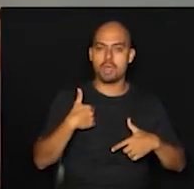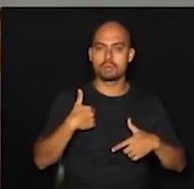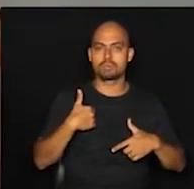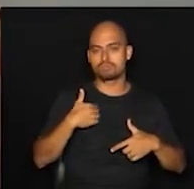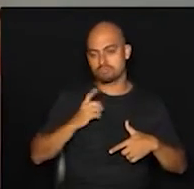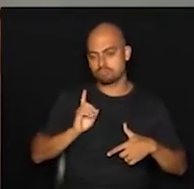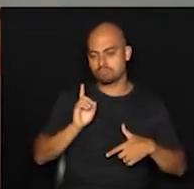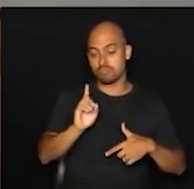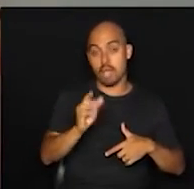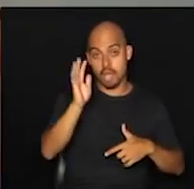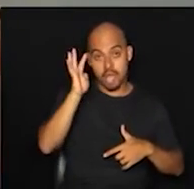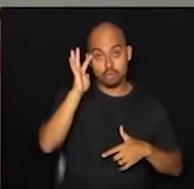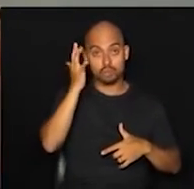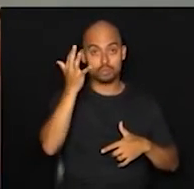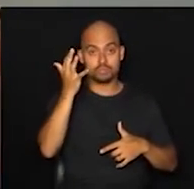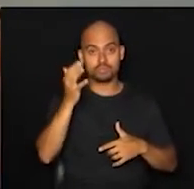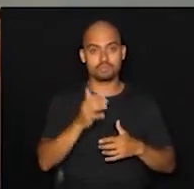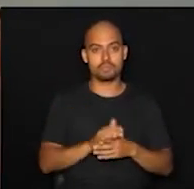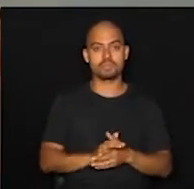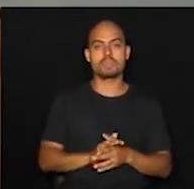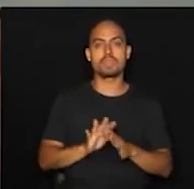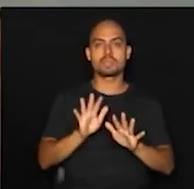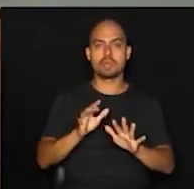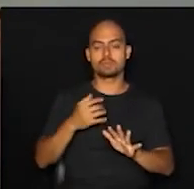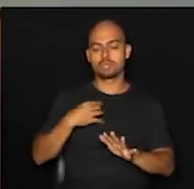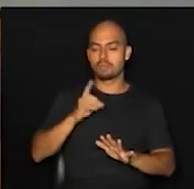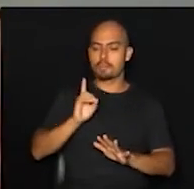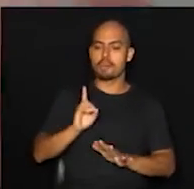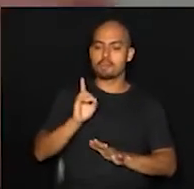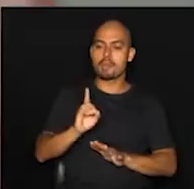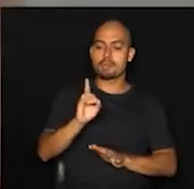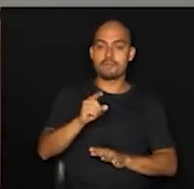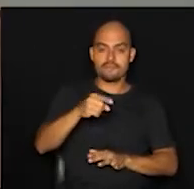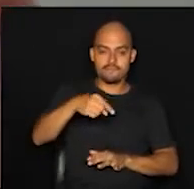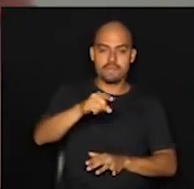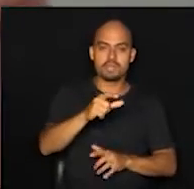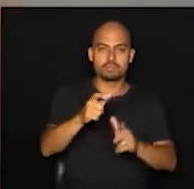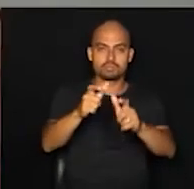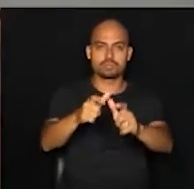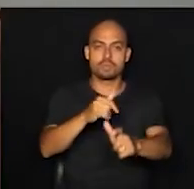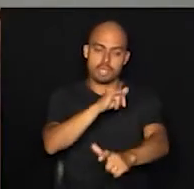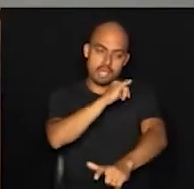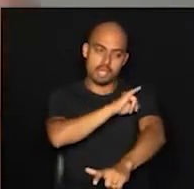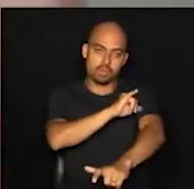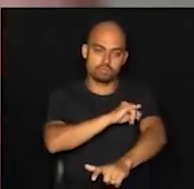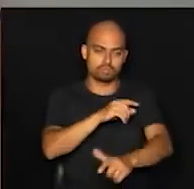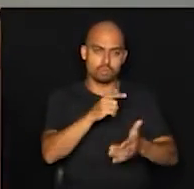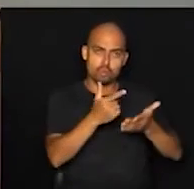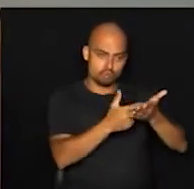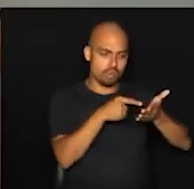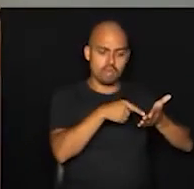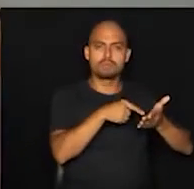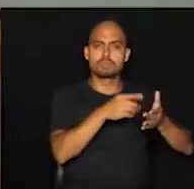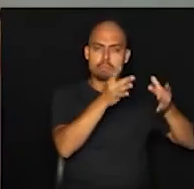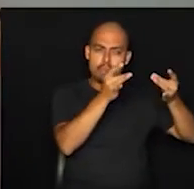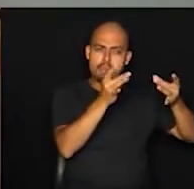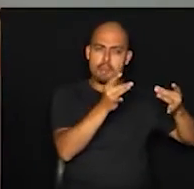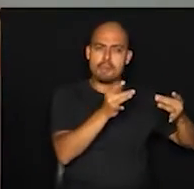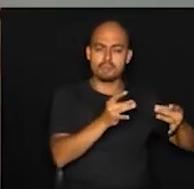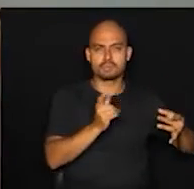tudo. Aí ele desce Petrópolis, vai para o Rio. Então, no livro, tem essa história detalhada, tintim por tintim.